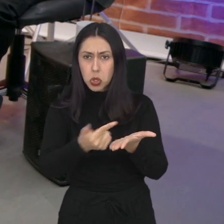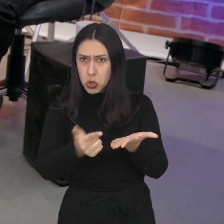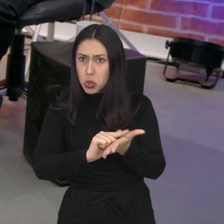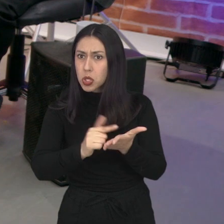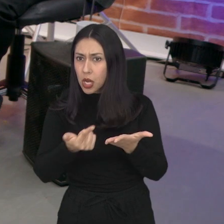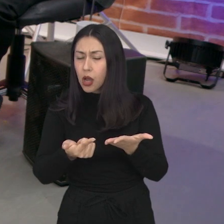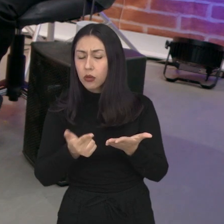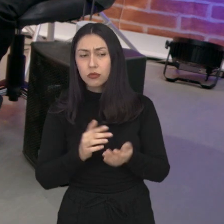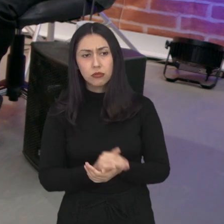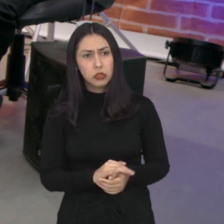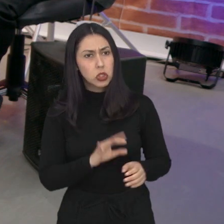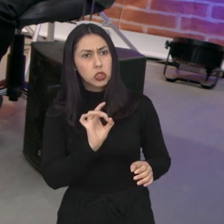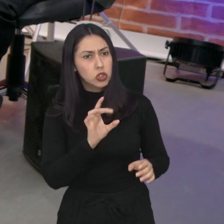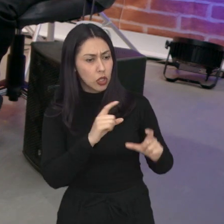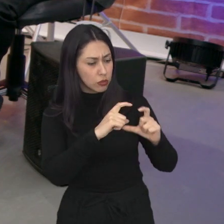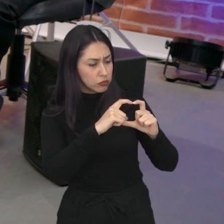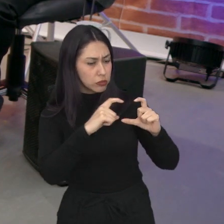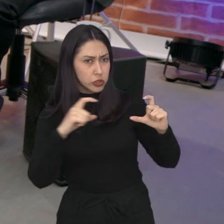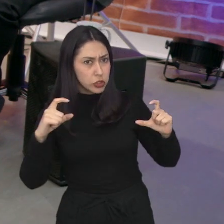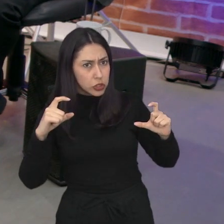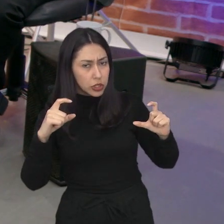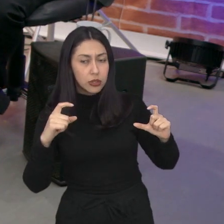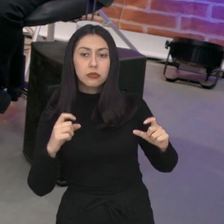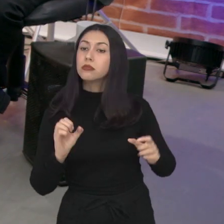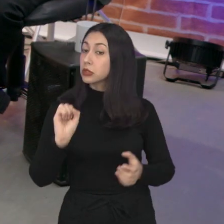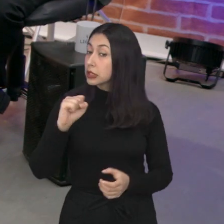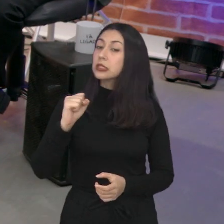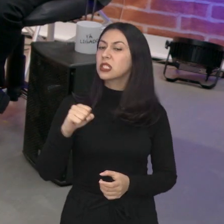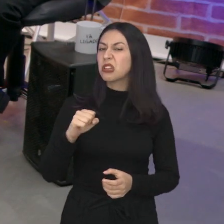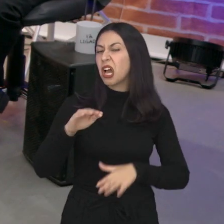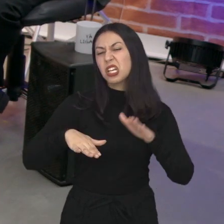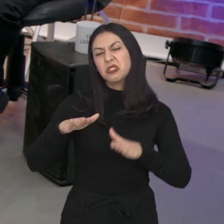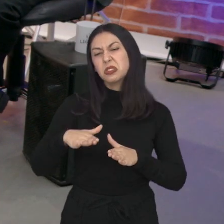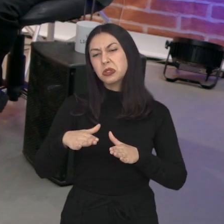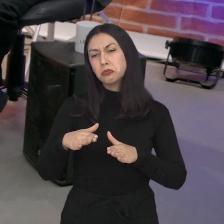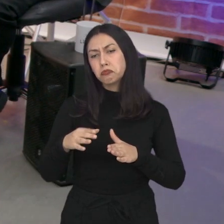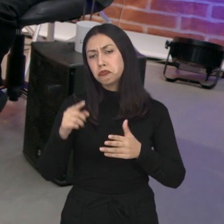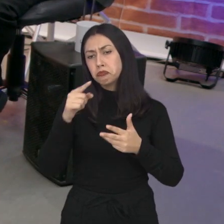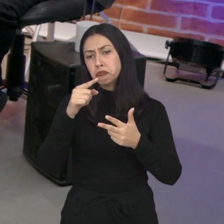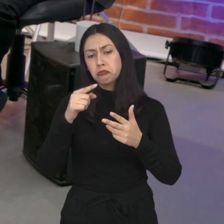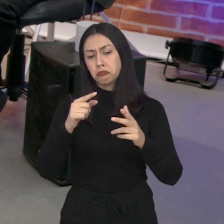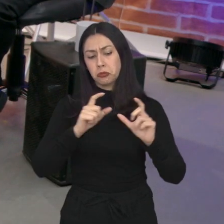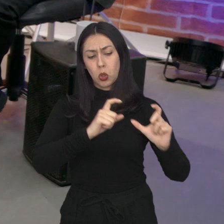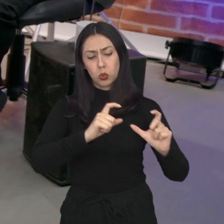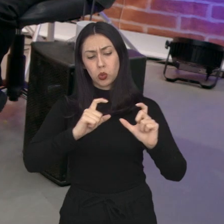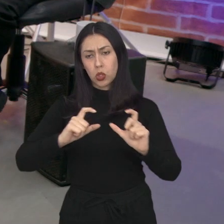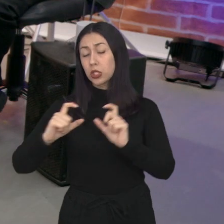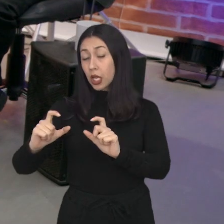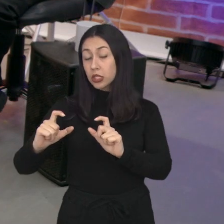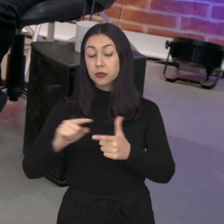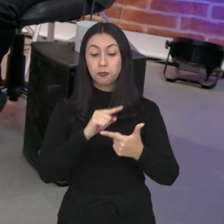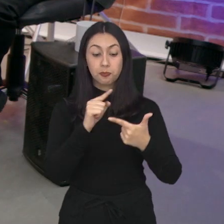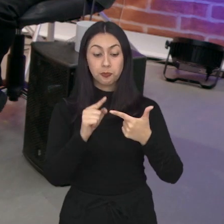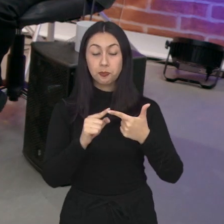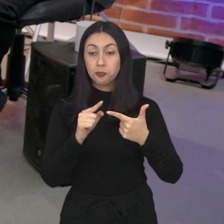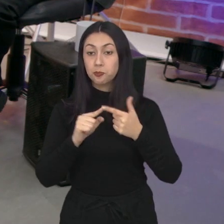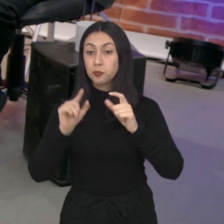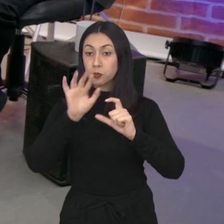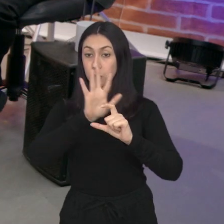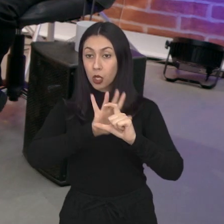de papel? Exato, Vem daí? Uma tira, né? São geralmente em 3, 4 tempos, né? A